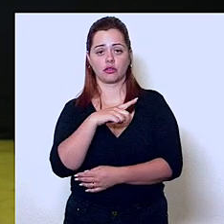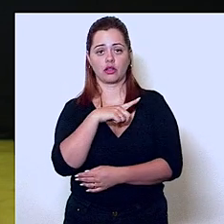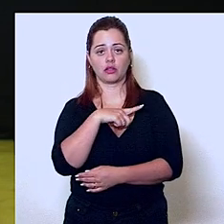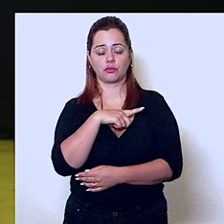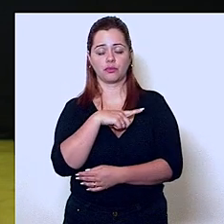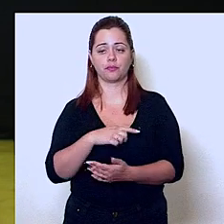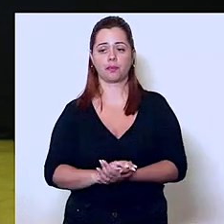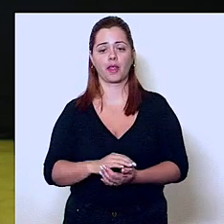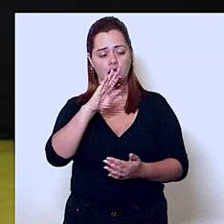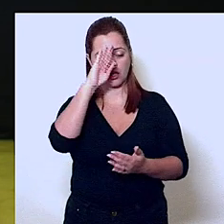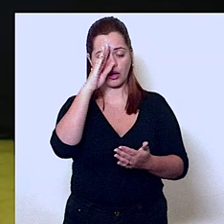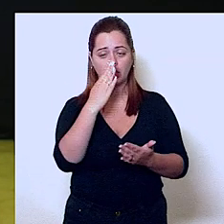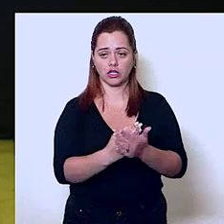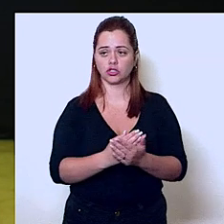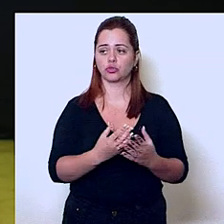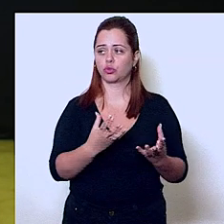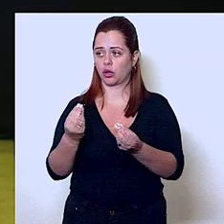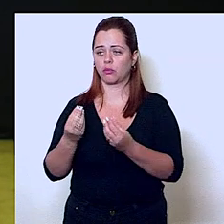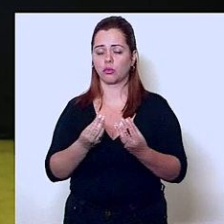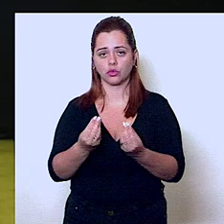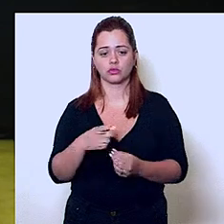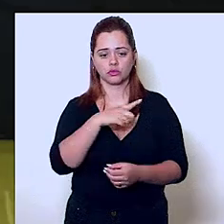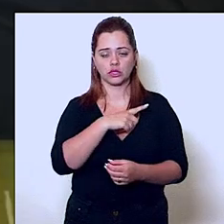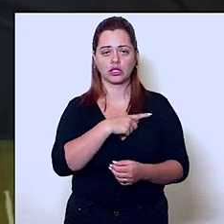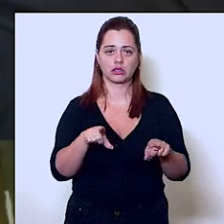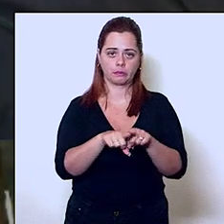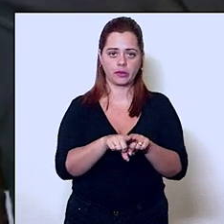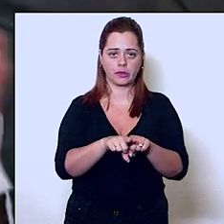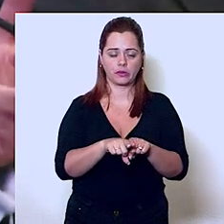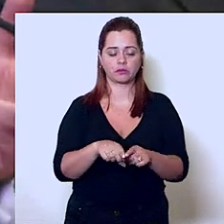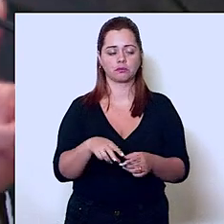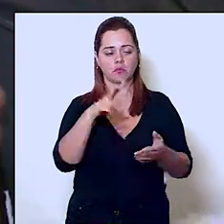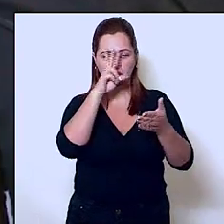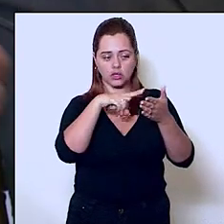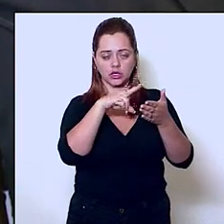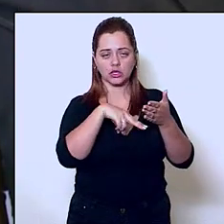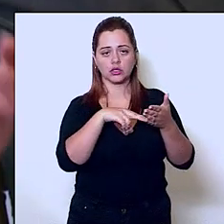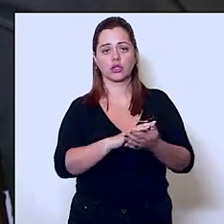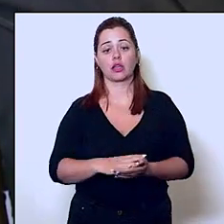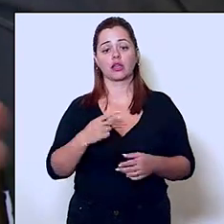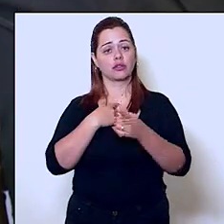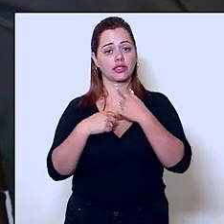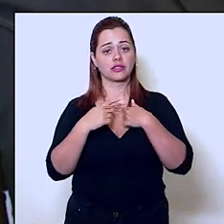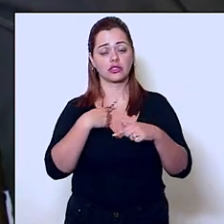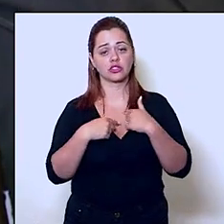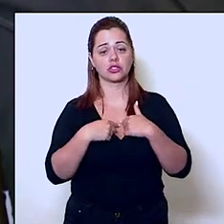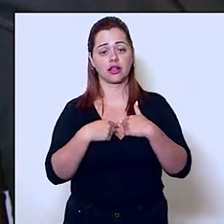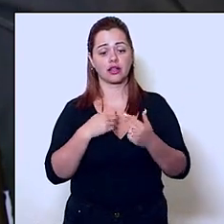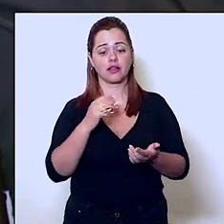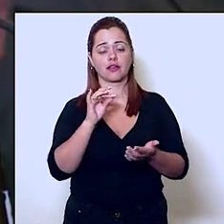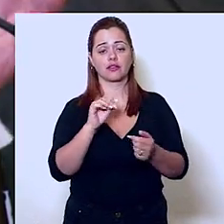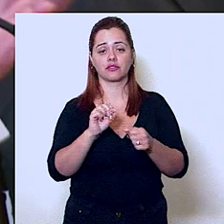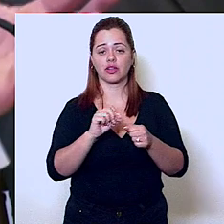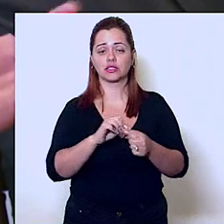muitos aqui terão e já terão lido, mas eu acredito que ele, ao desejar êxito, né, quando eu penso nessas receitas de êxito,